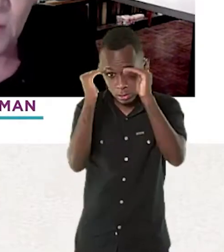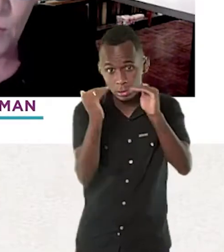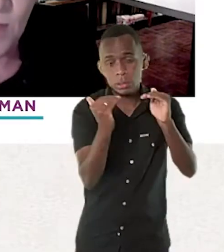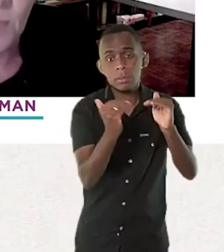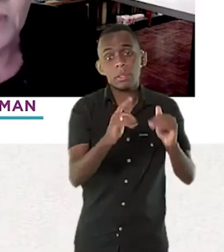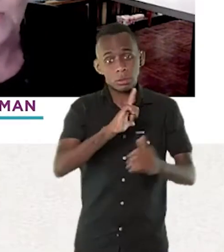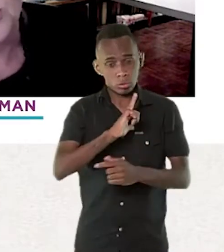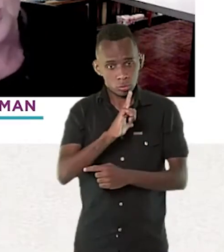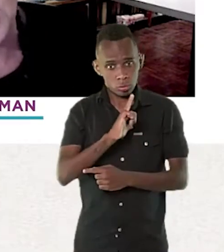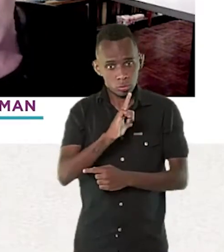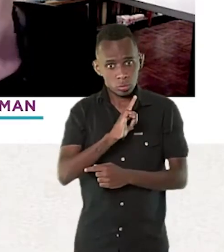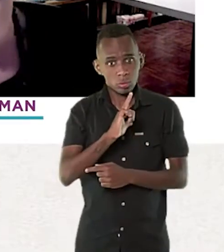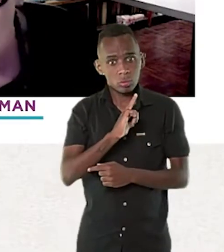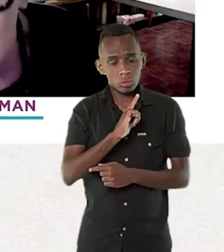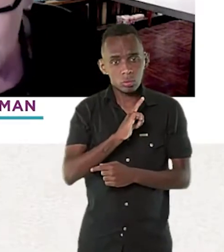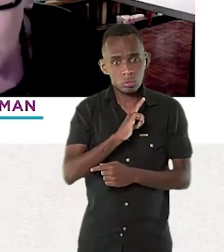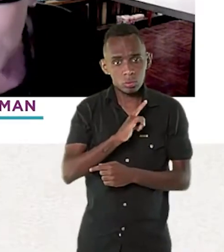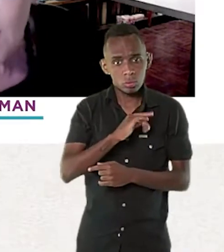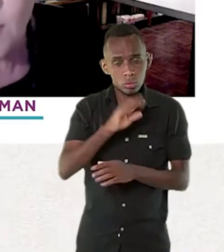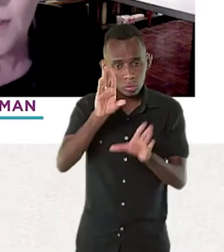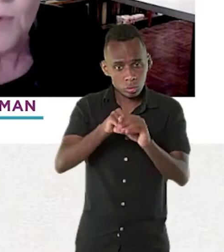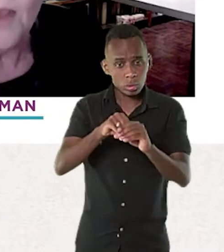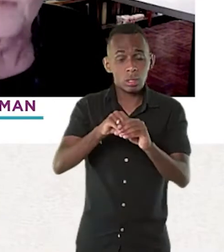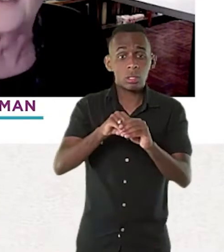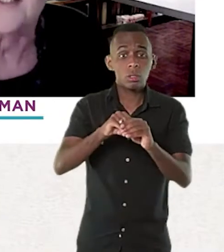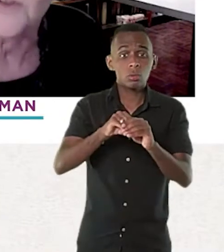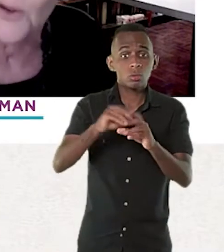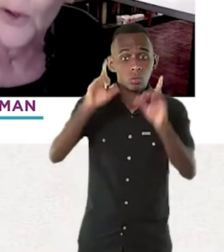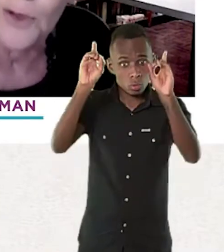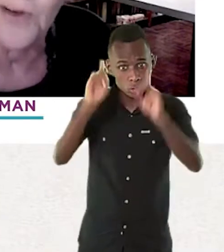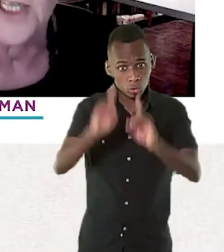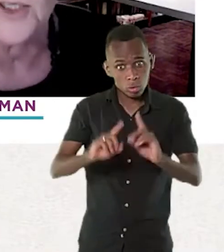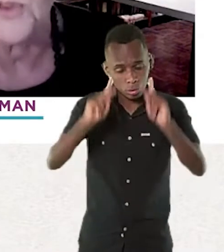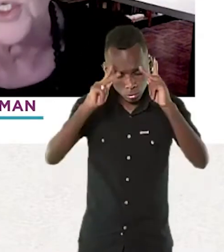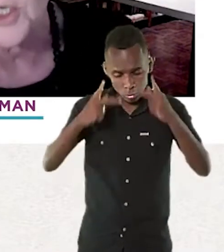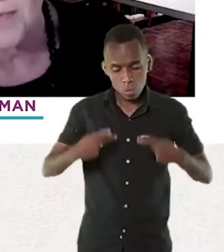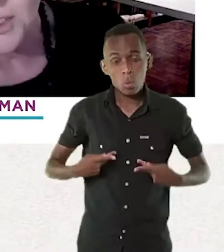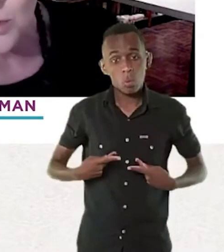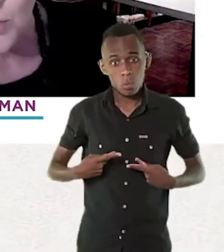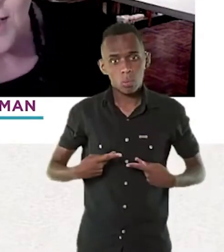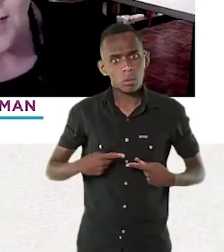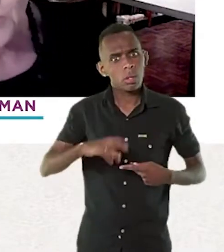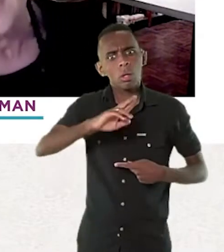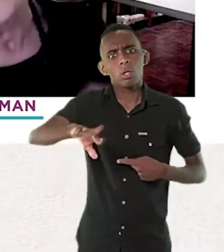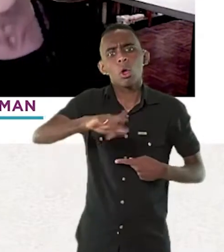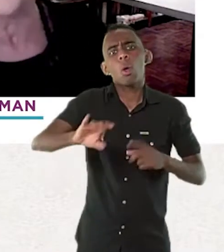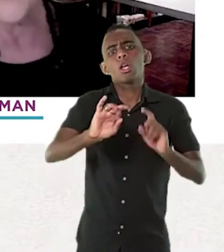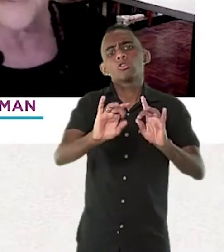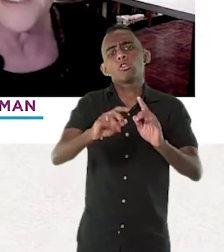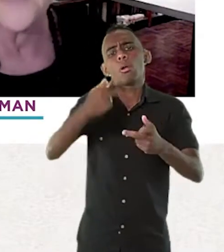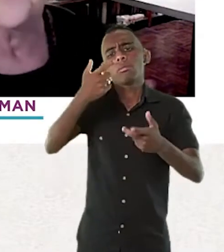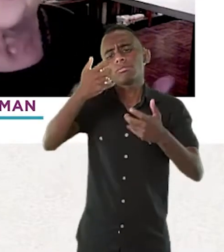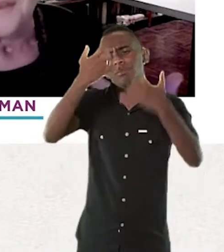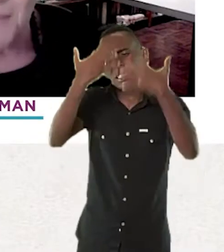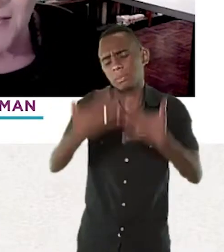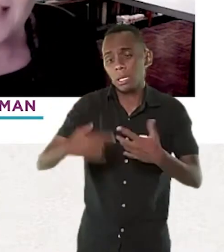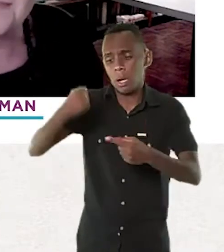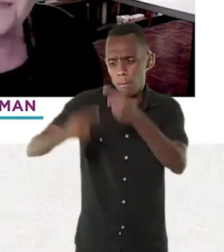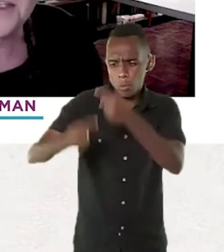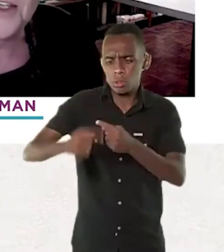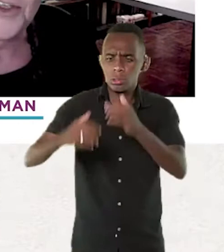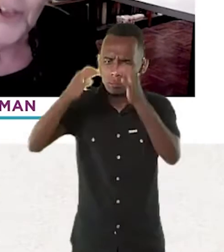aí da órbita dos direitos humanos, que não é uma questão só de falar de politicamente correto.